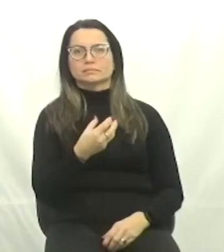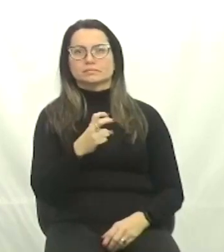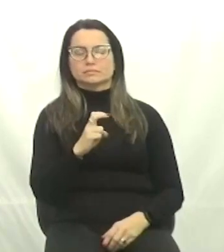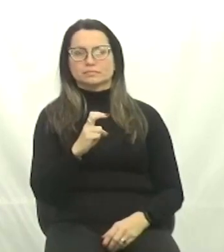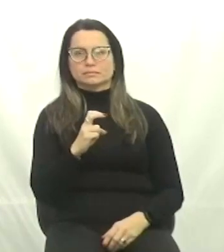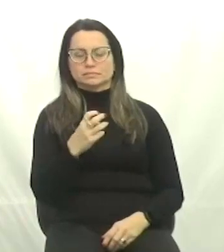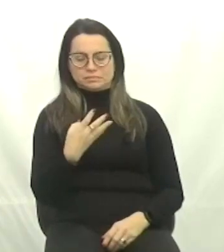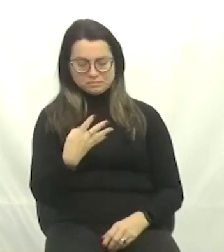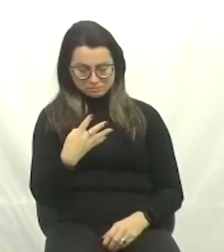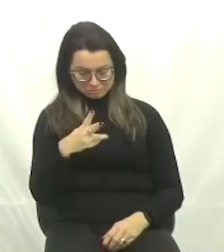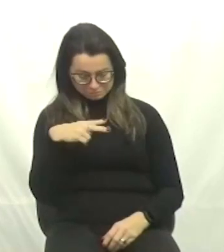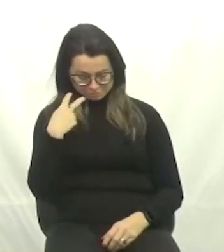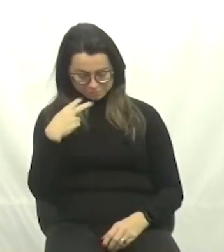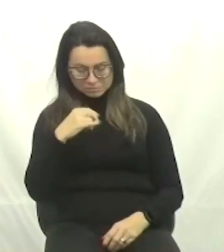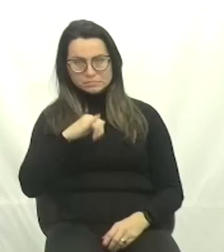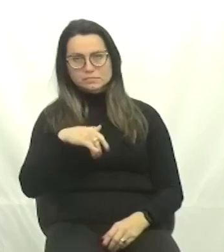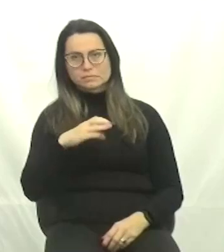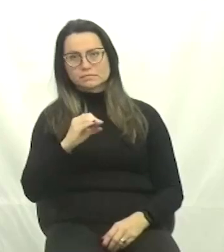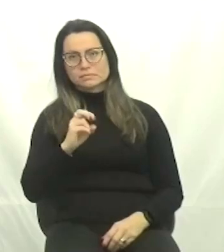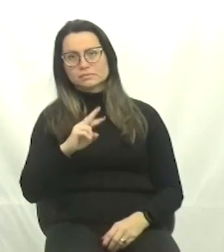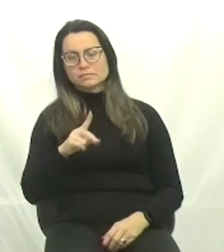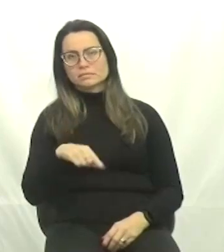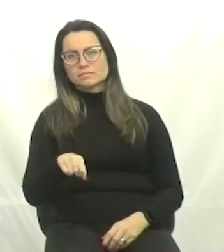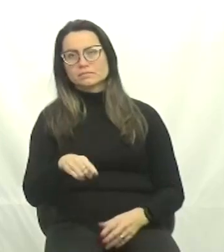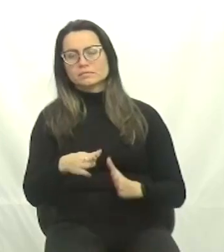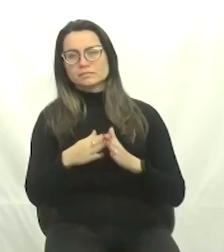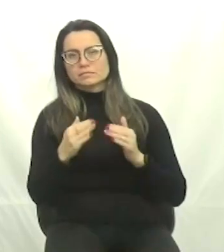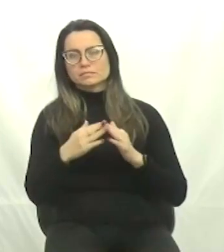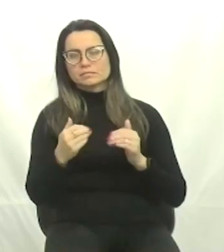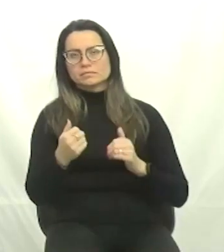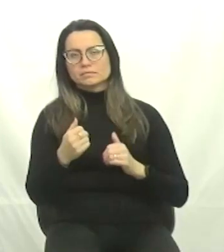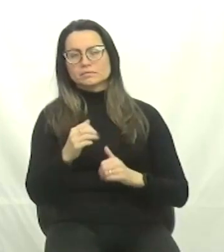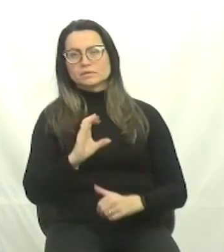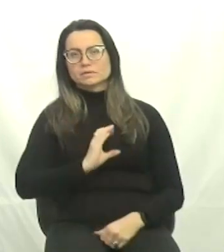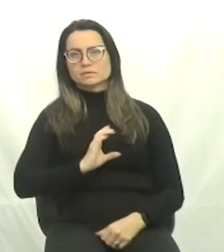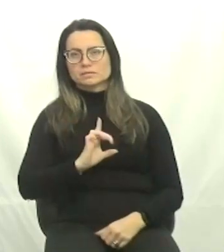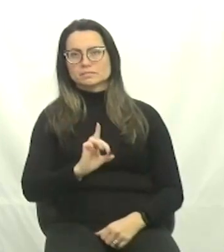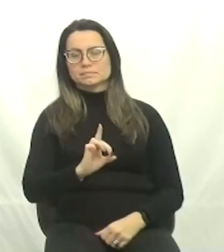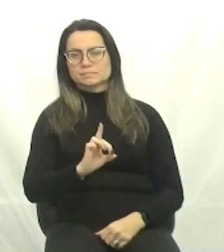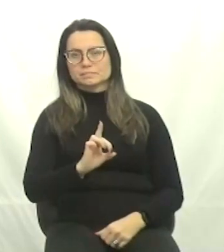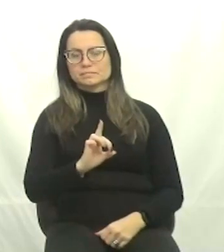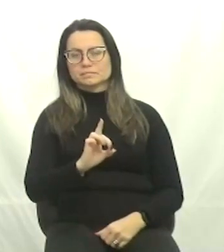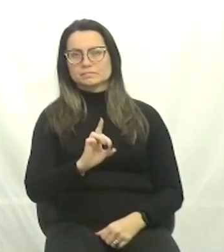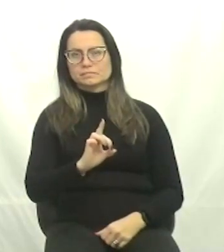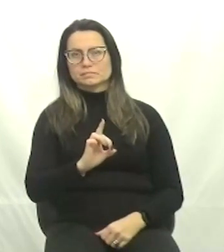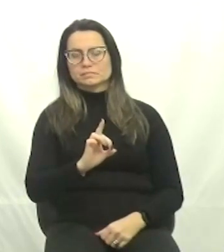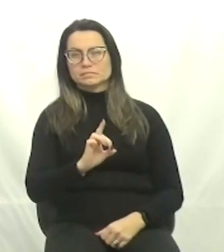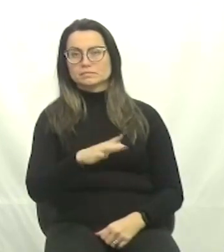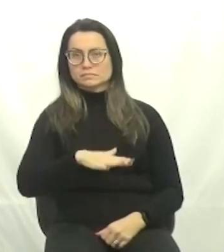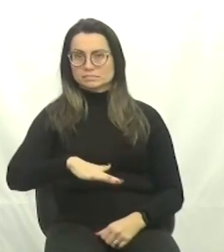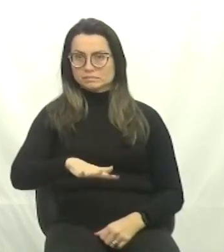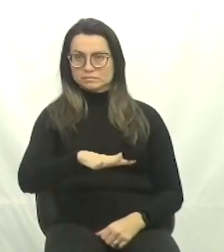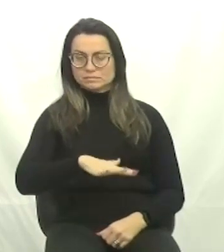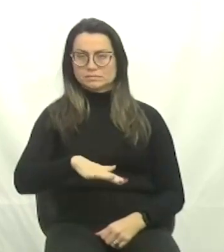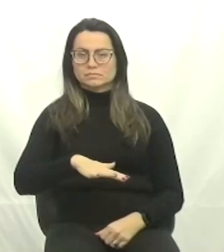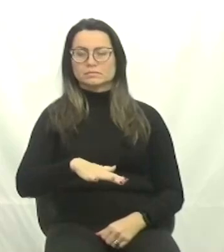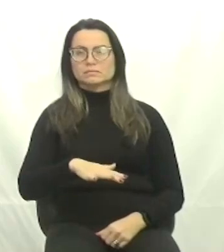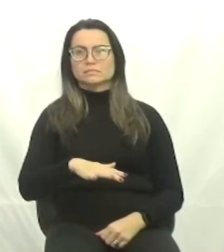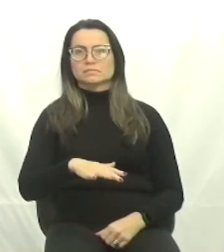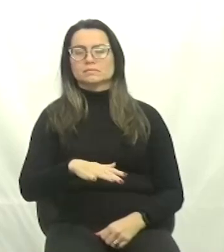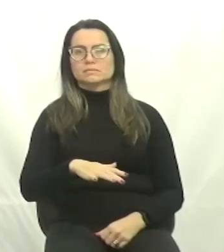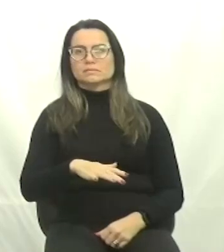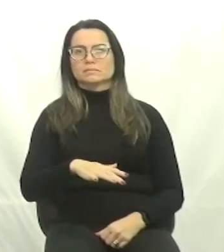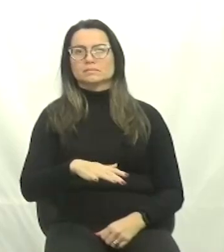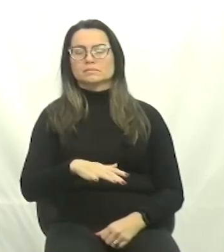354/2023, autor Juarez de Jesus dos Santos. Envio de expediente à Coordenadoria Regional de Infraestrutura Sul, Ceará